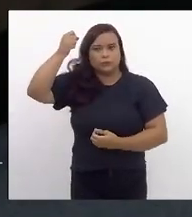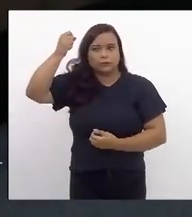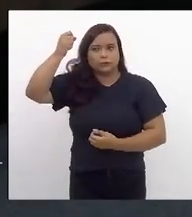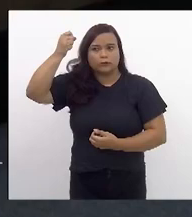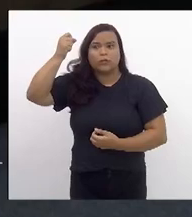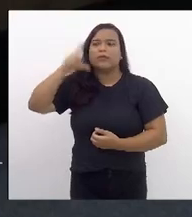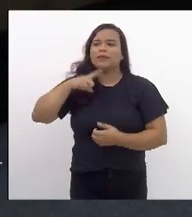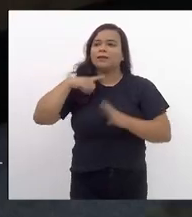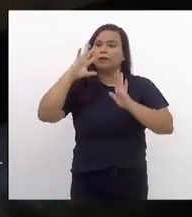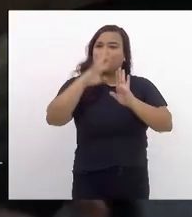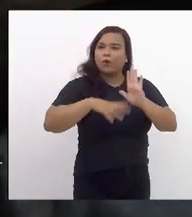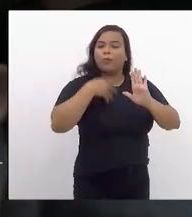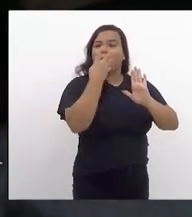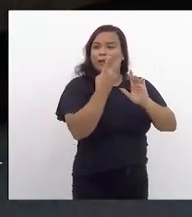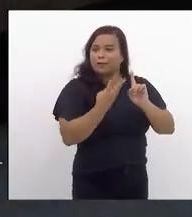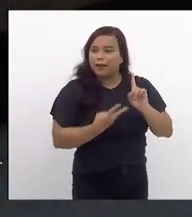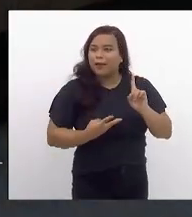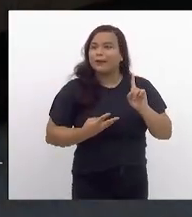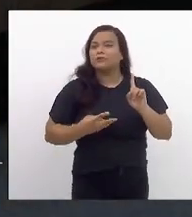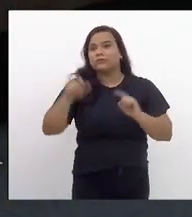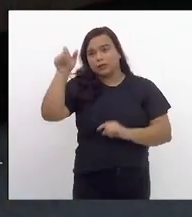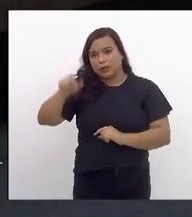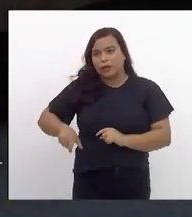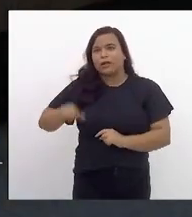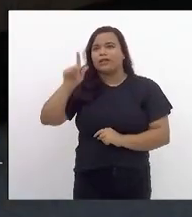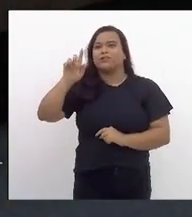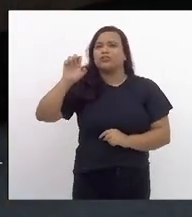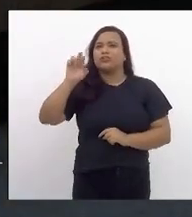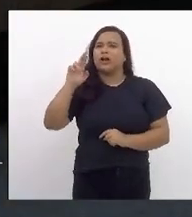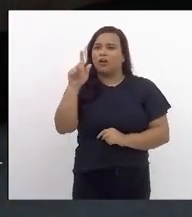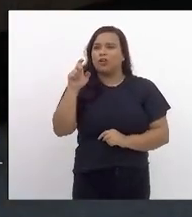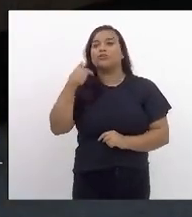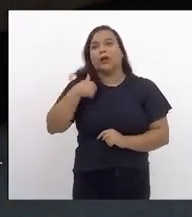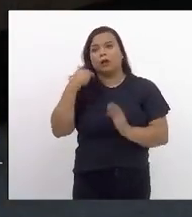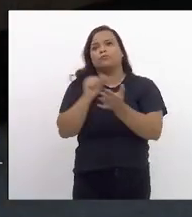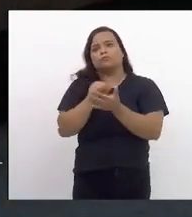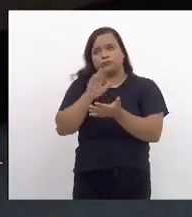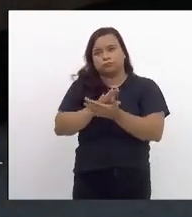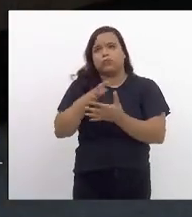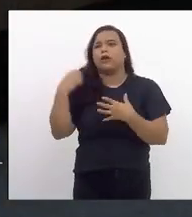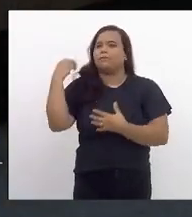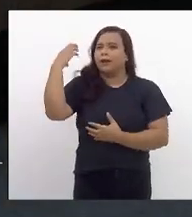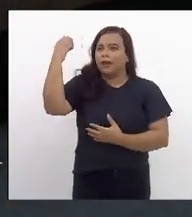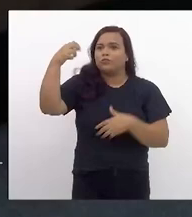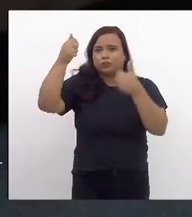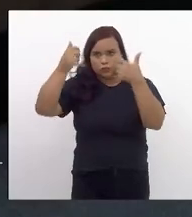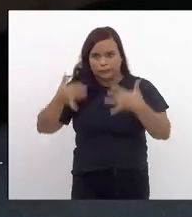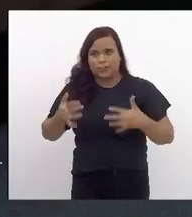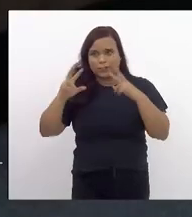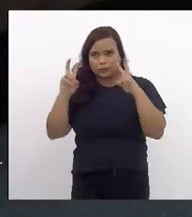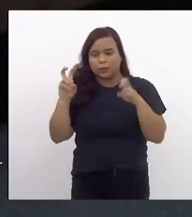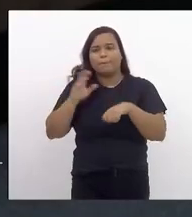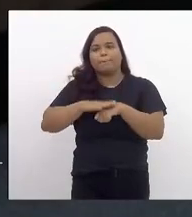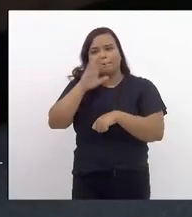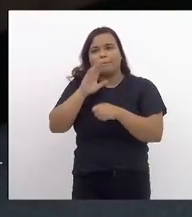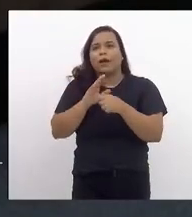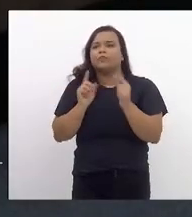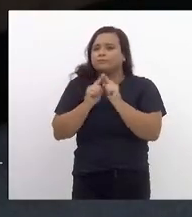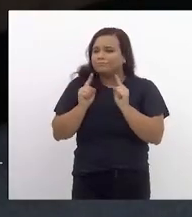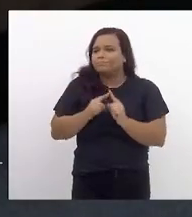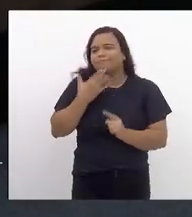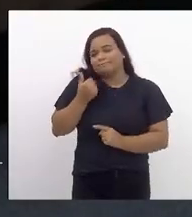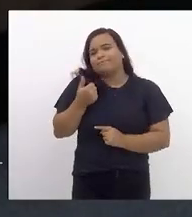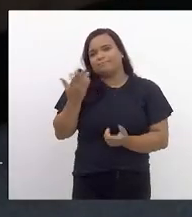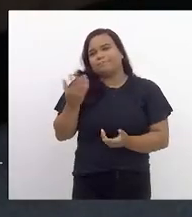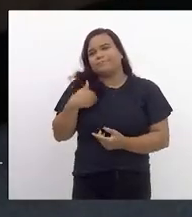Floyd. Claro que farei a prestação de contas dessa viagem no expediente final, onde é mais adequado. Mas pedi a